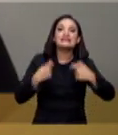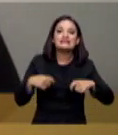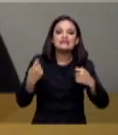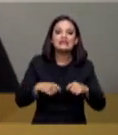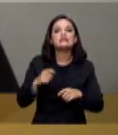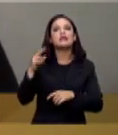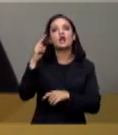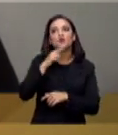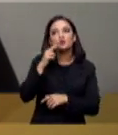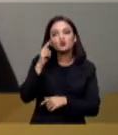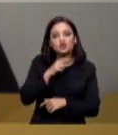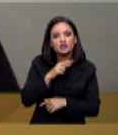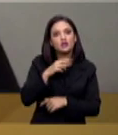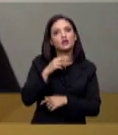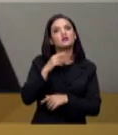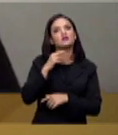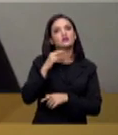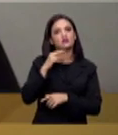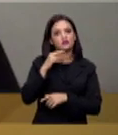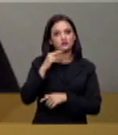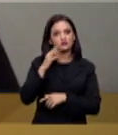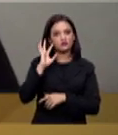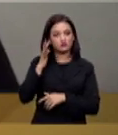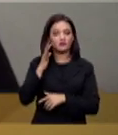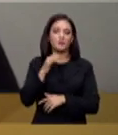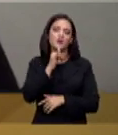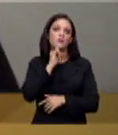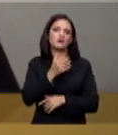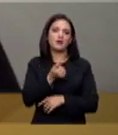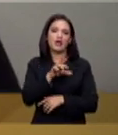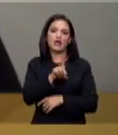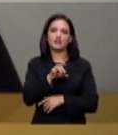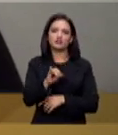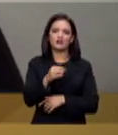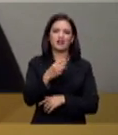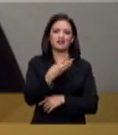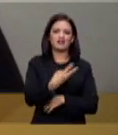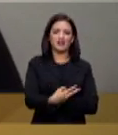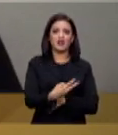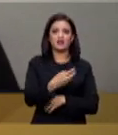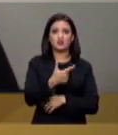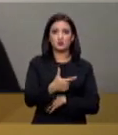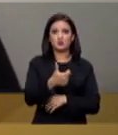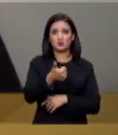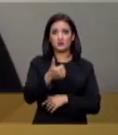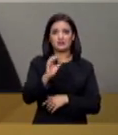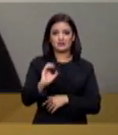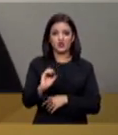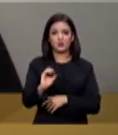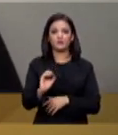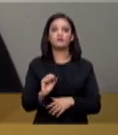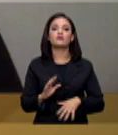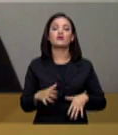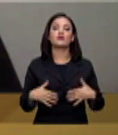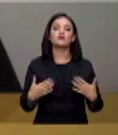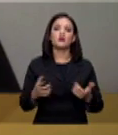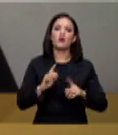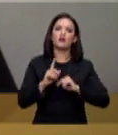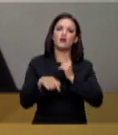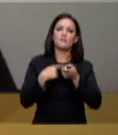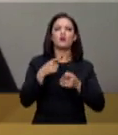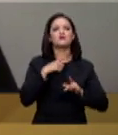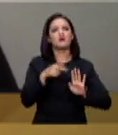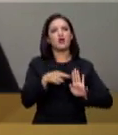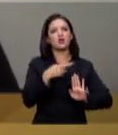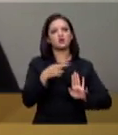E cito como exemplo a de 3.210. Ademais, até numa evolução